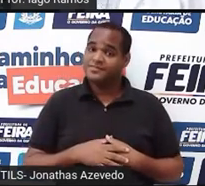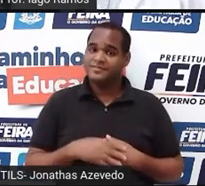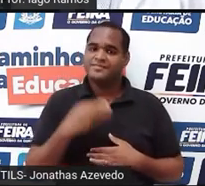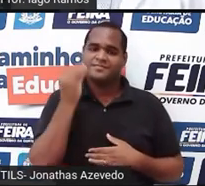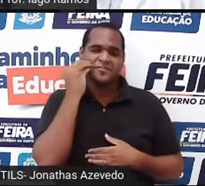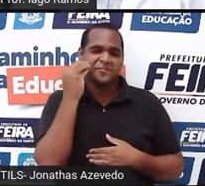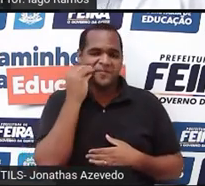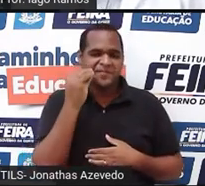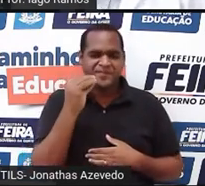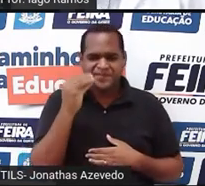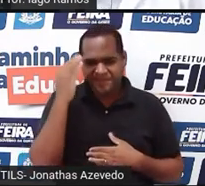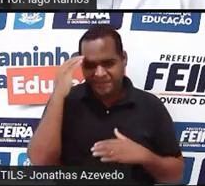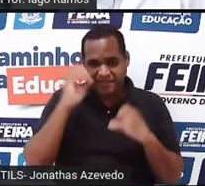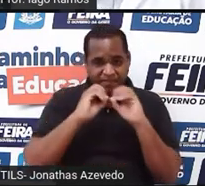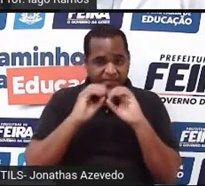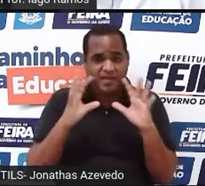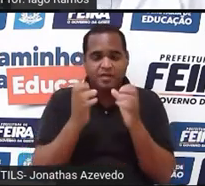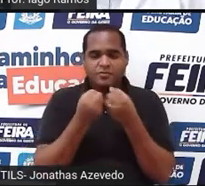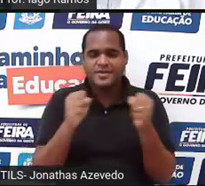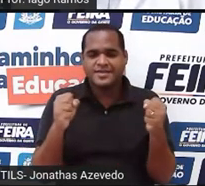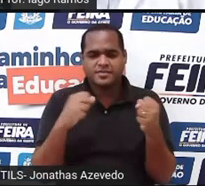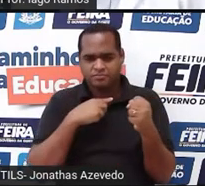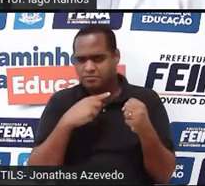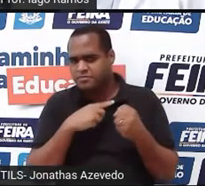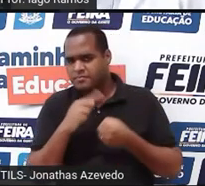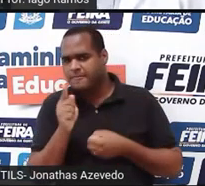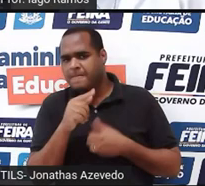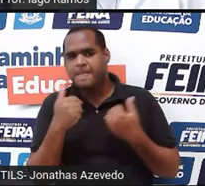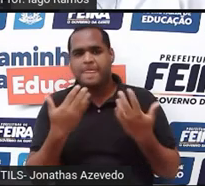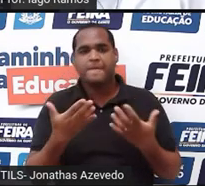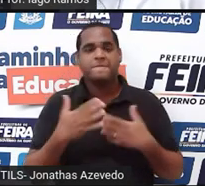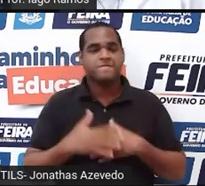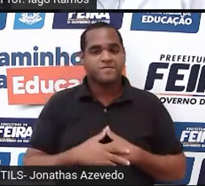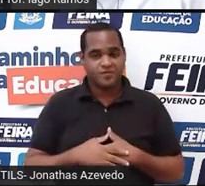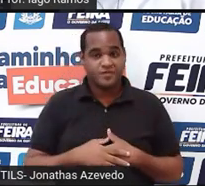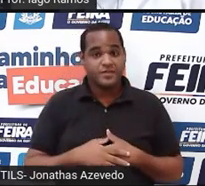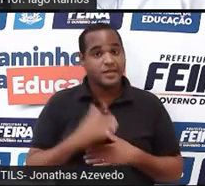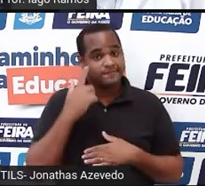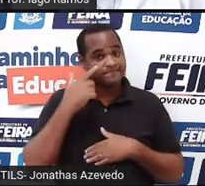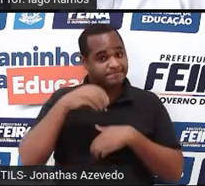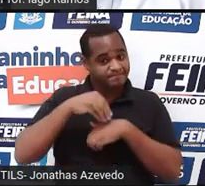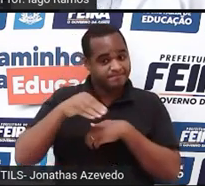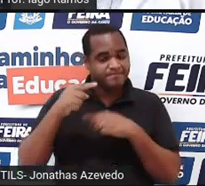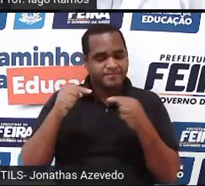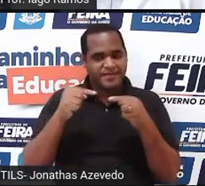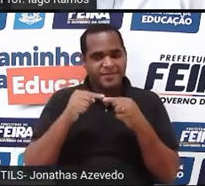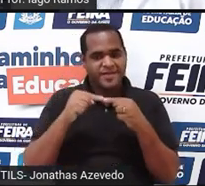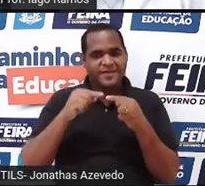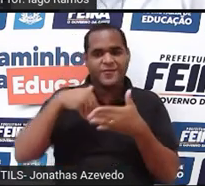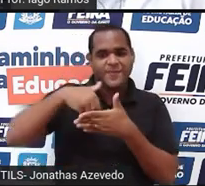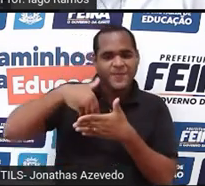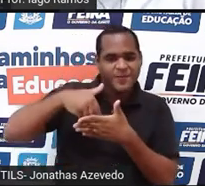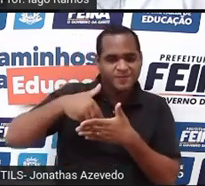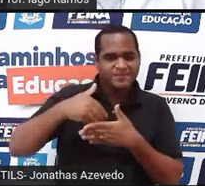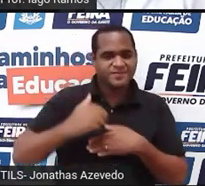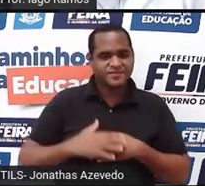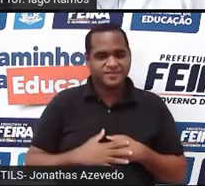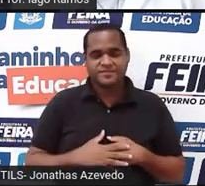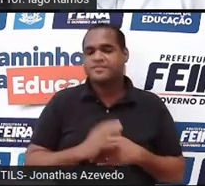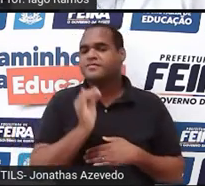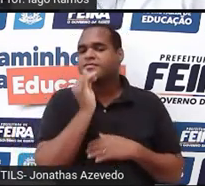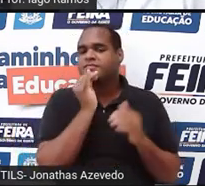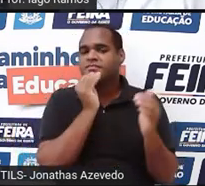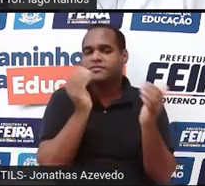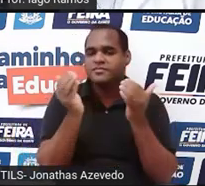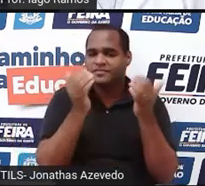testar se a gente entendeu esse negócio de grandeza não proporcional Olha só trago para você aqui uma situação de futebol né como